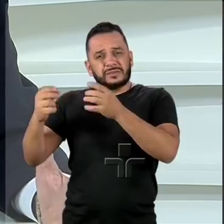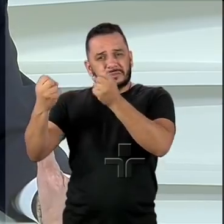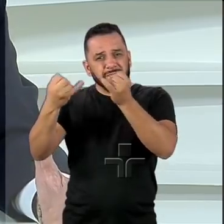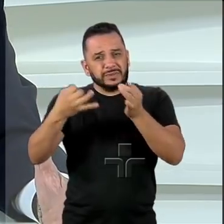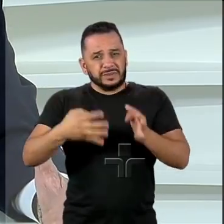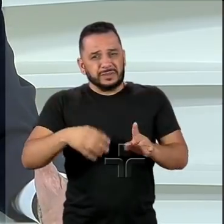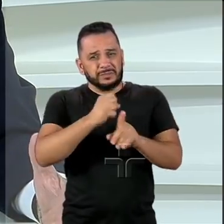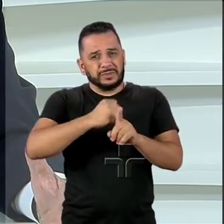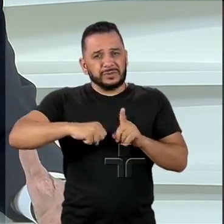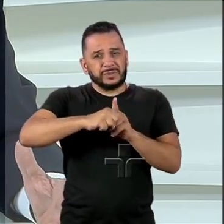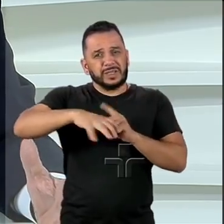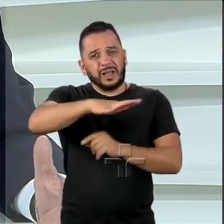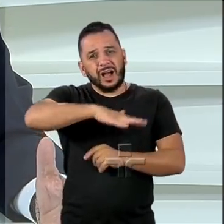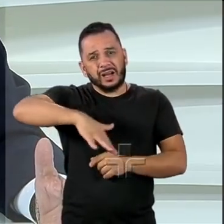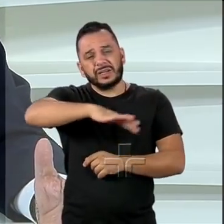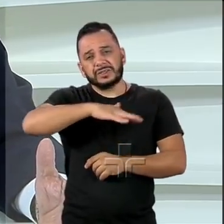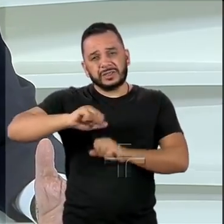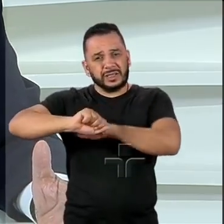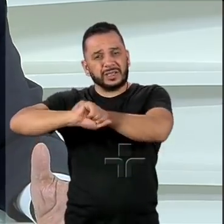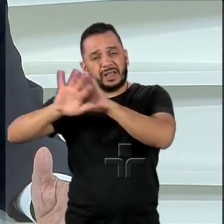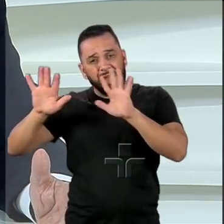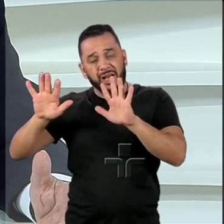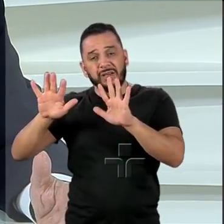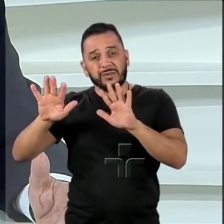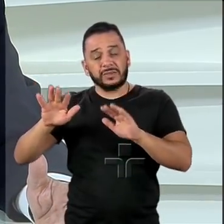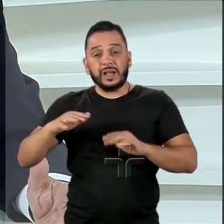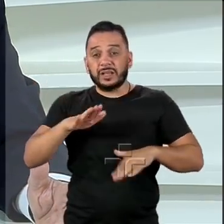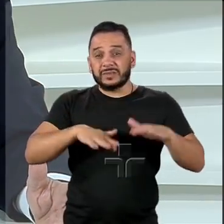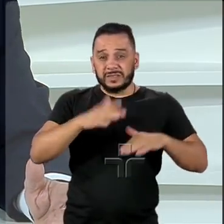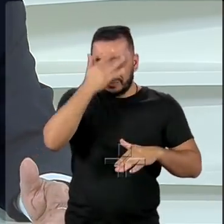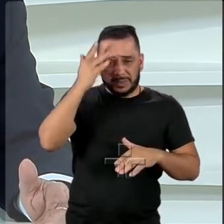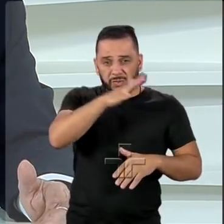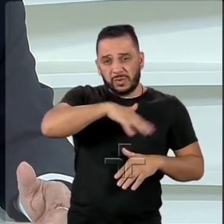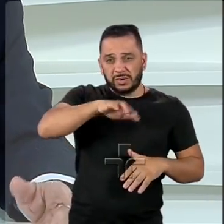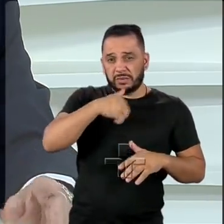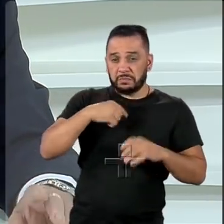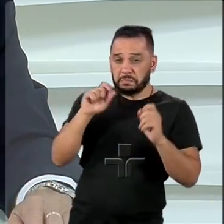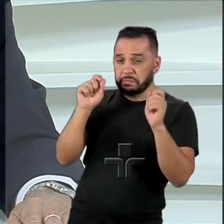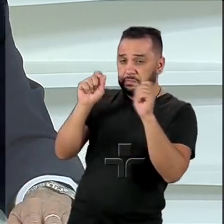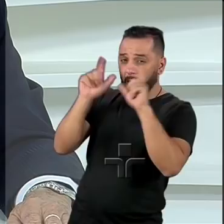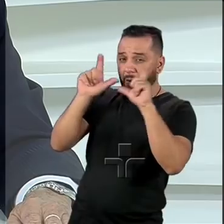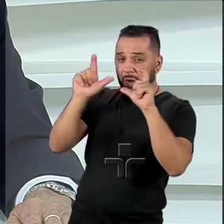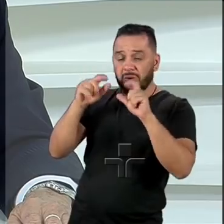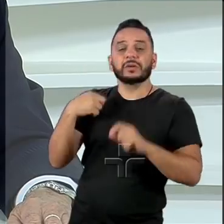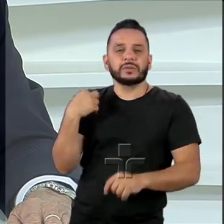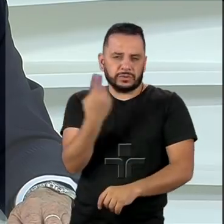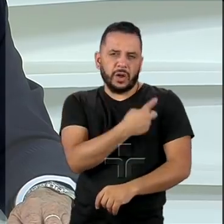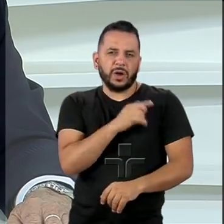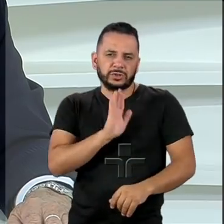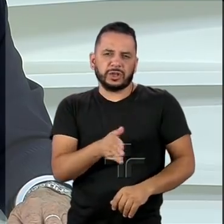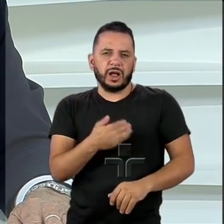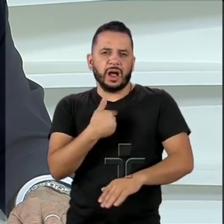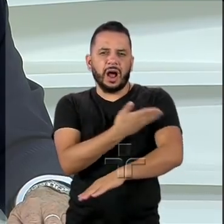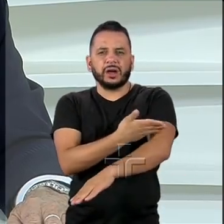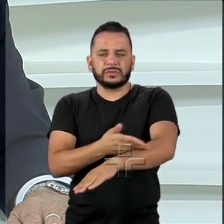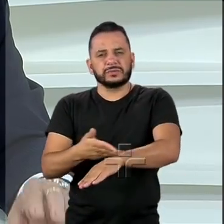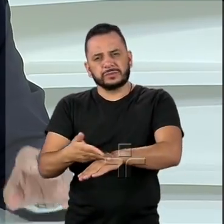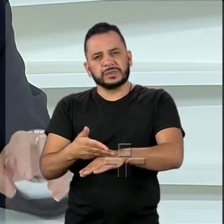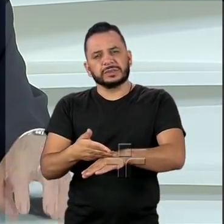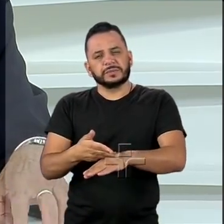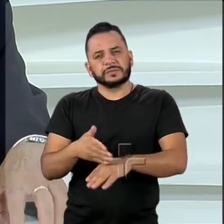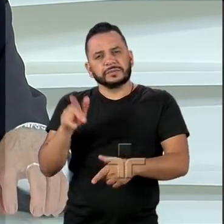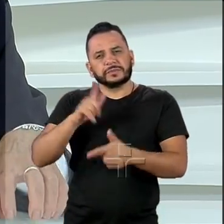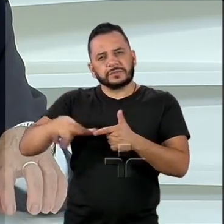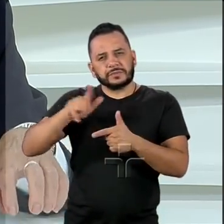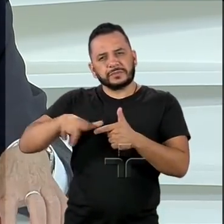E choca, principalmente aos leigos, não a nós que estamos acostumados aos